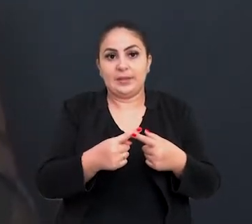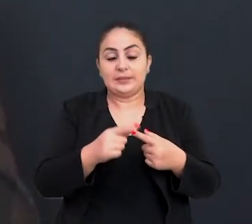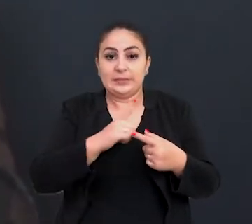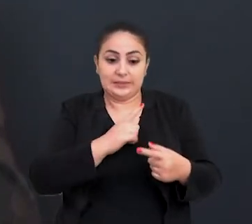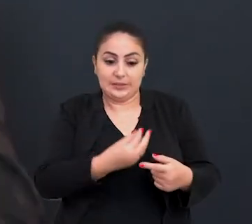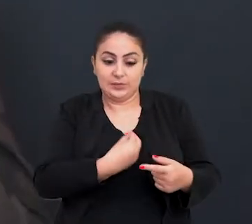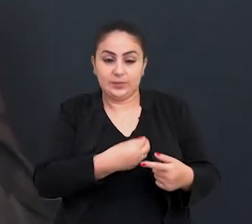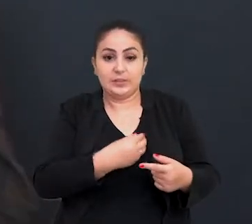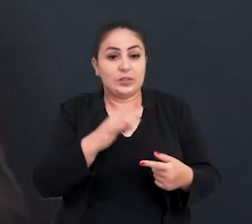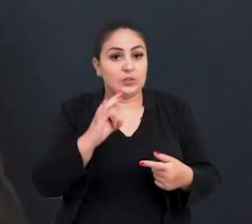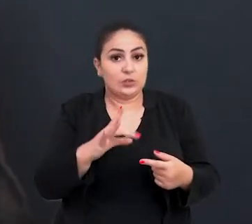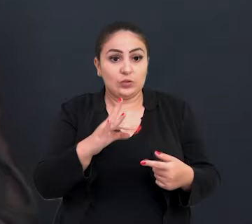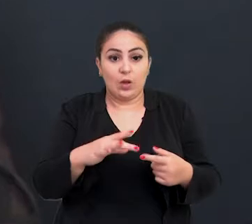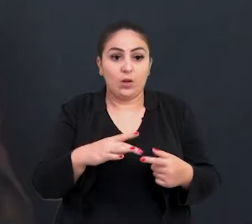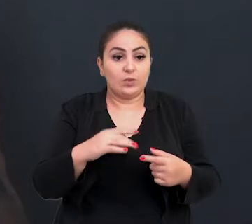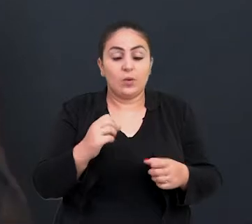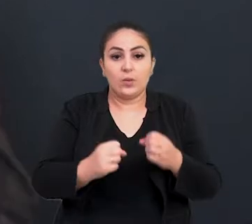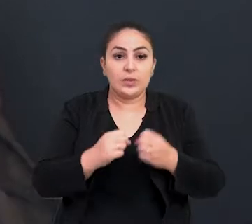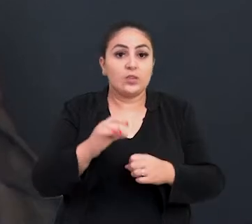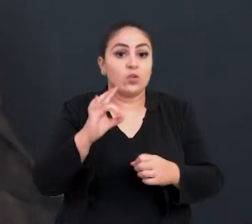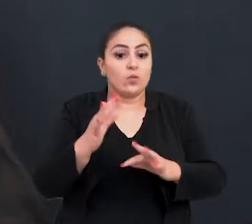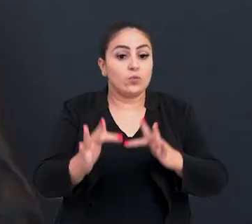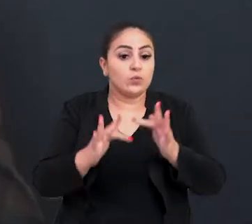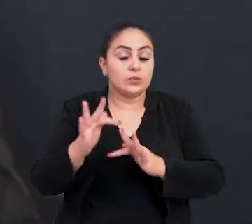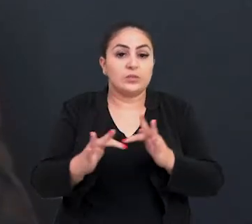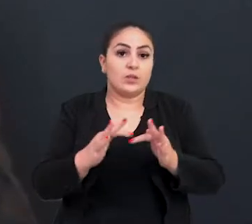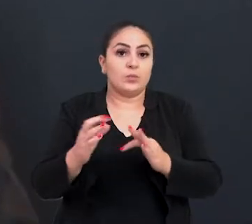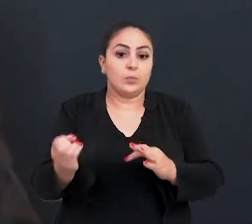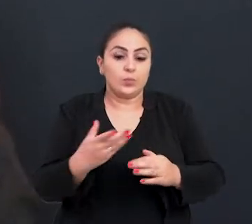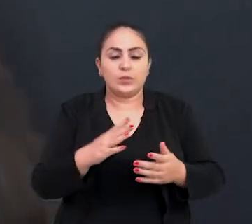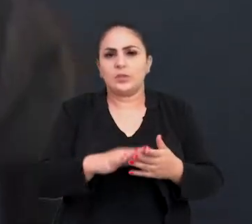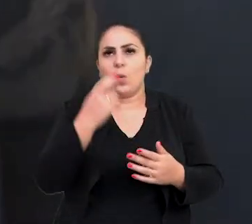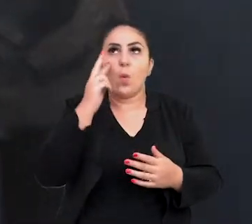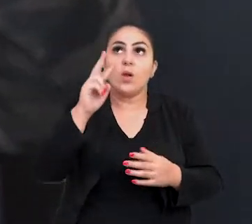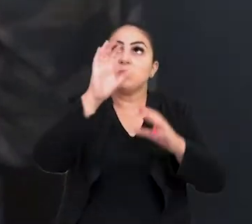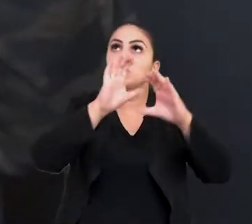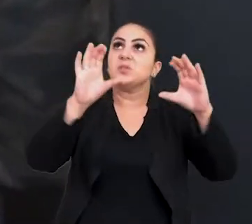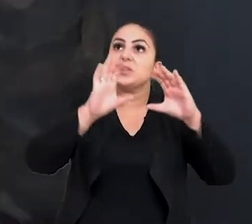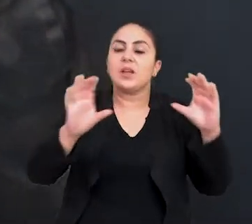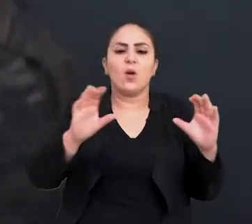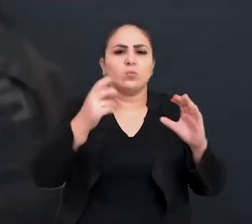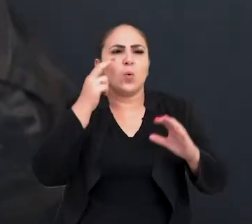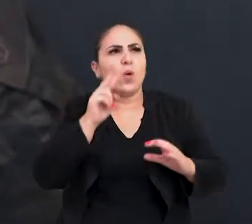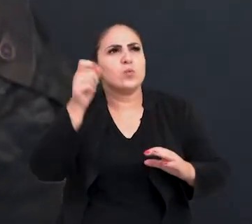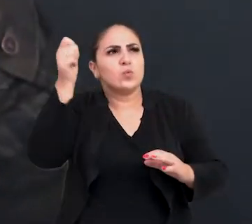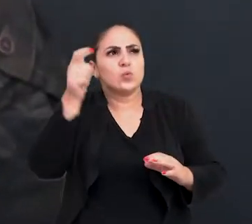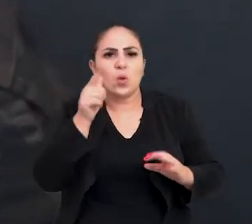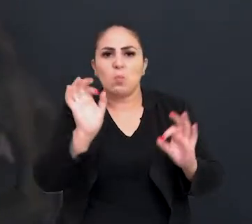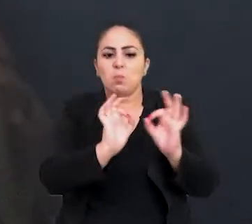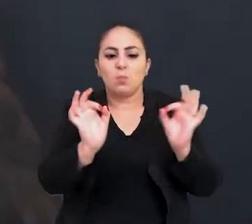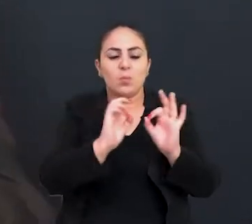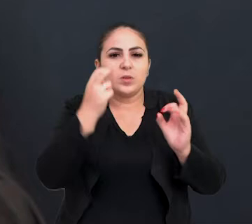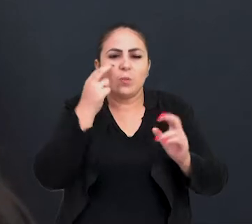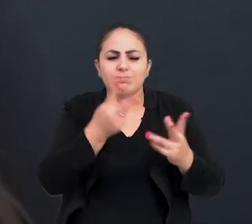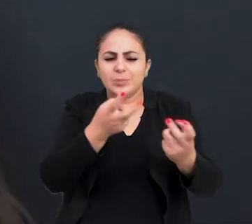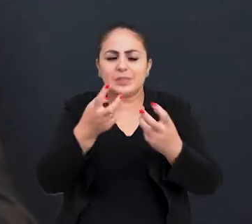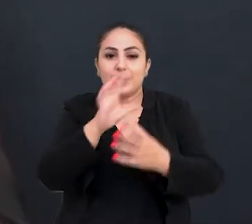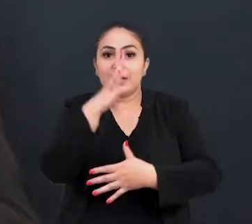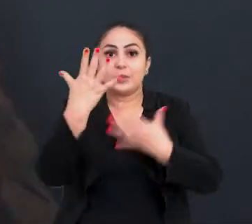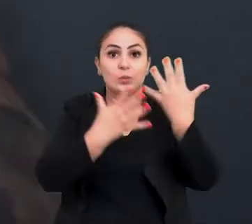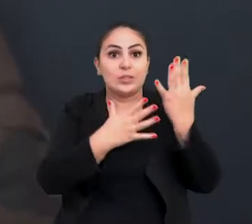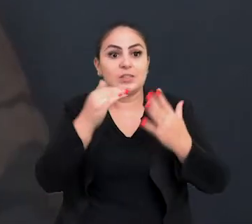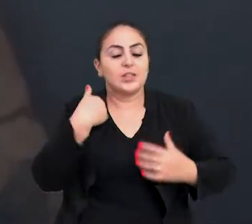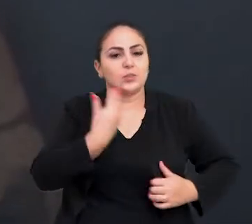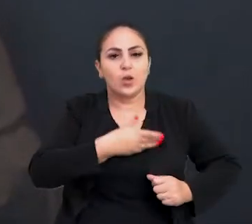estão na dependência química, eles estão só na correria. É só em função da droga. Eles não olham para o céu, eles não olham para o sol, eles não olham para a